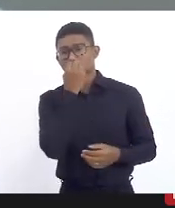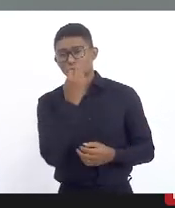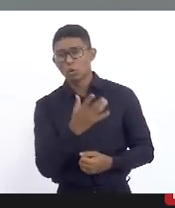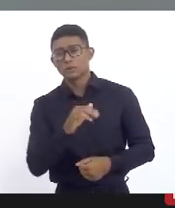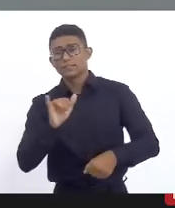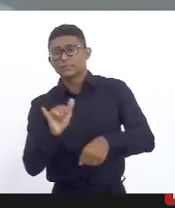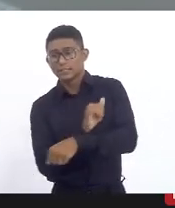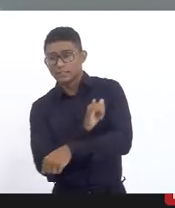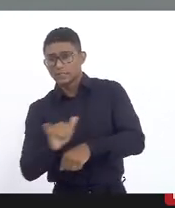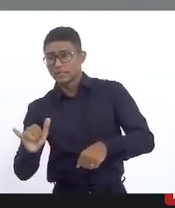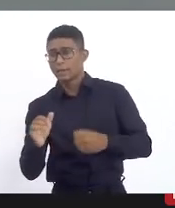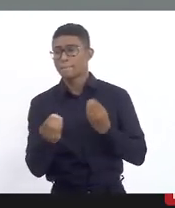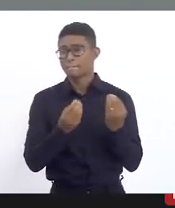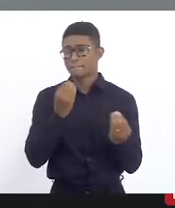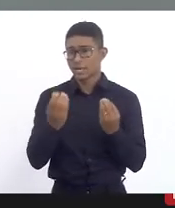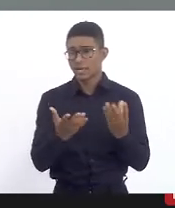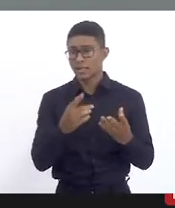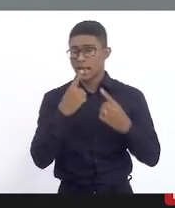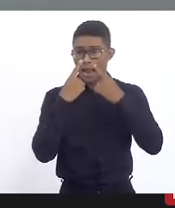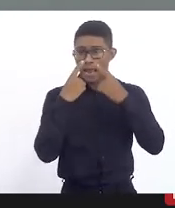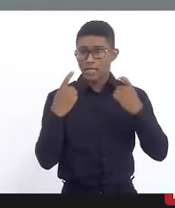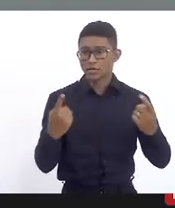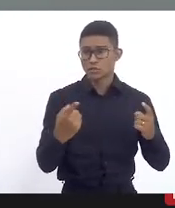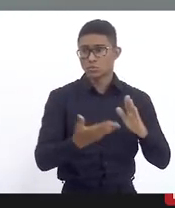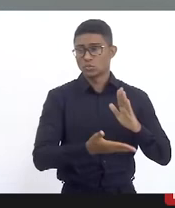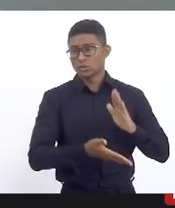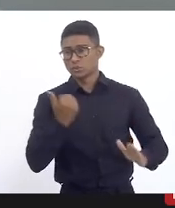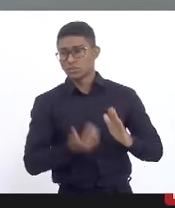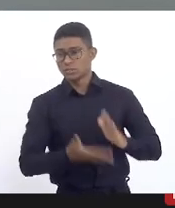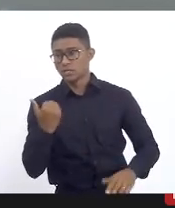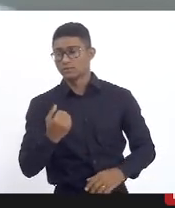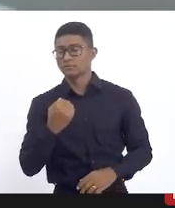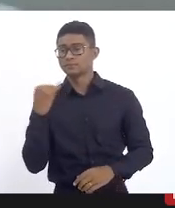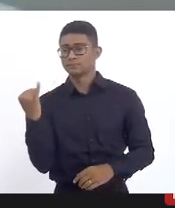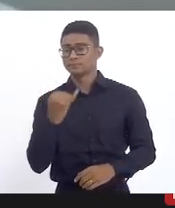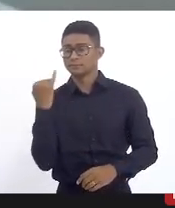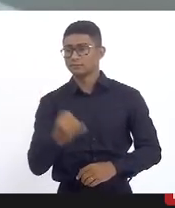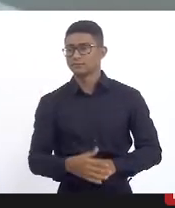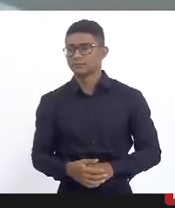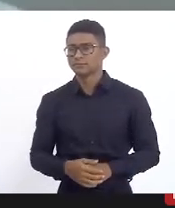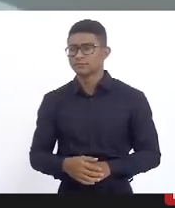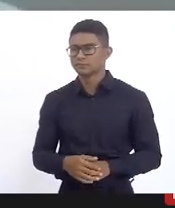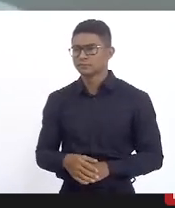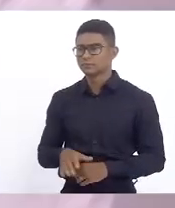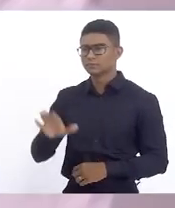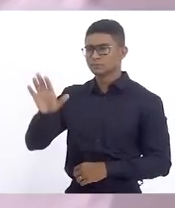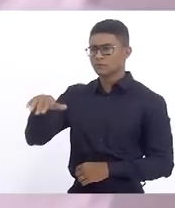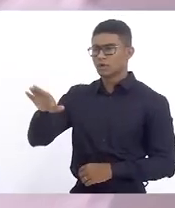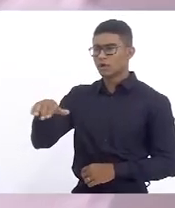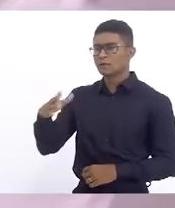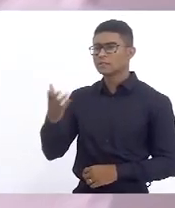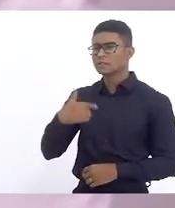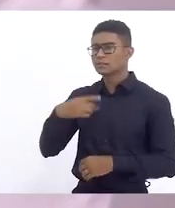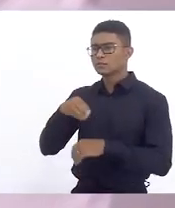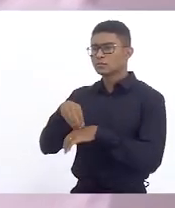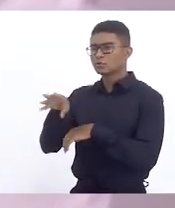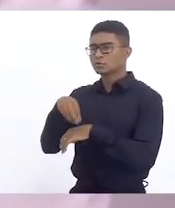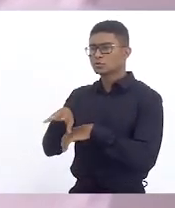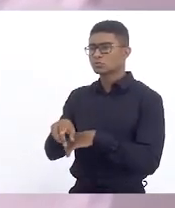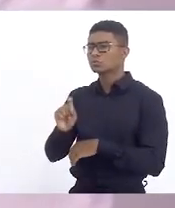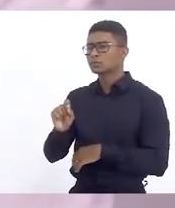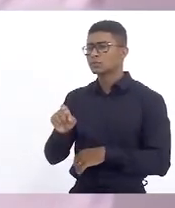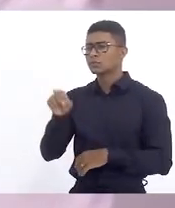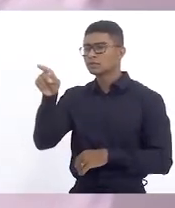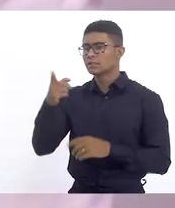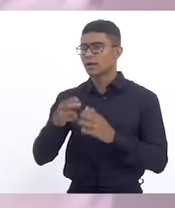lixo. Está me ouvindo, Tony? Professor? Sim? Professor, eu ia sugerir que o senhor fizesse um encaminhamento desse